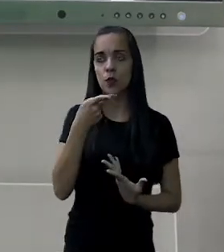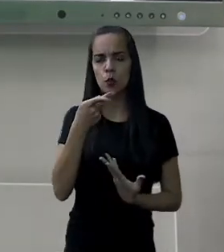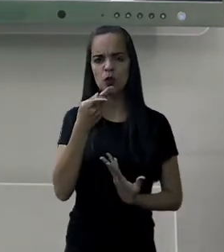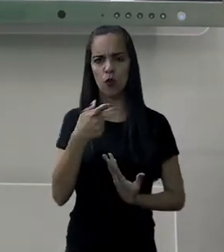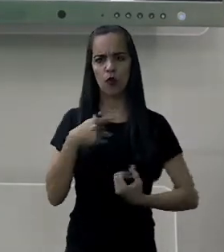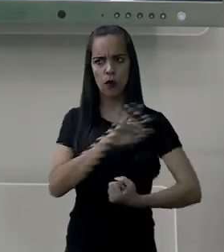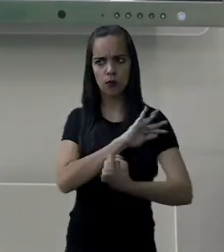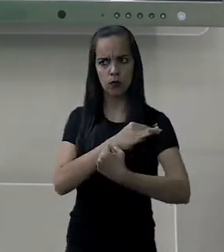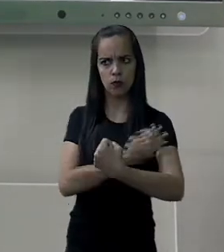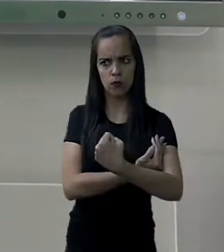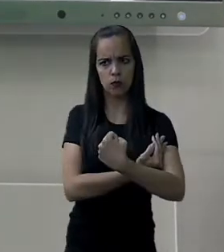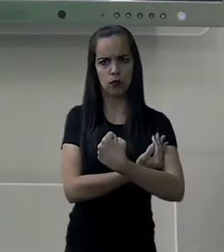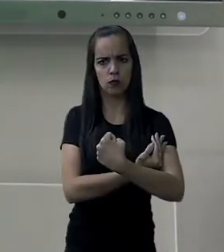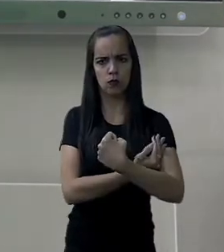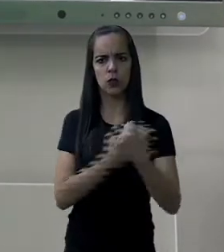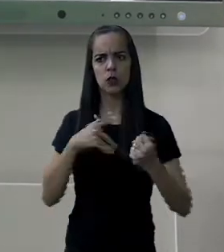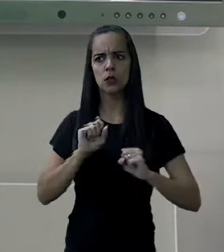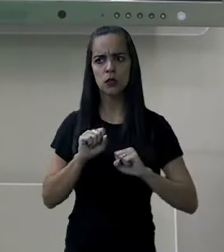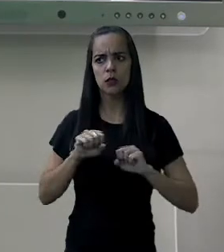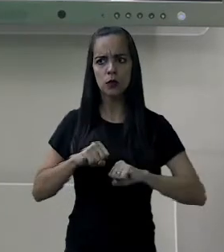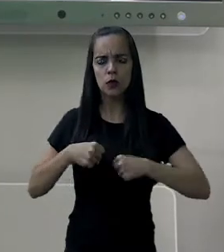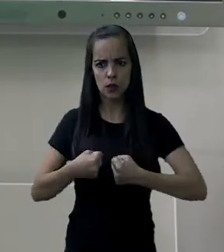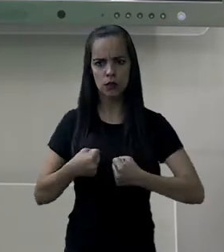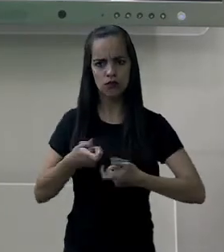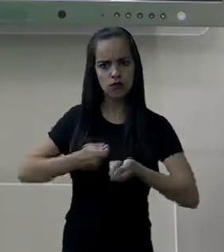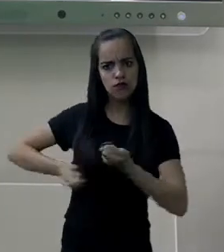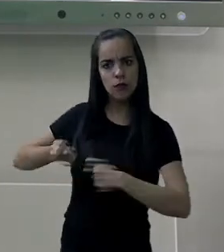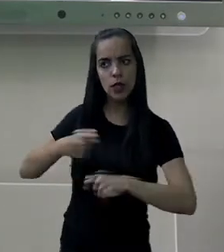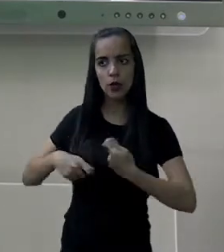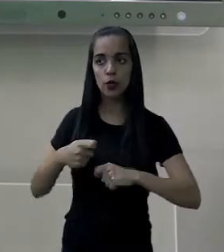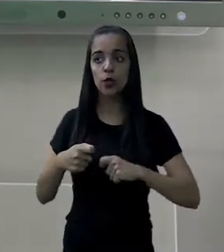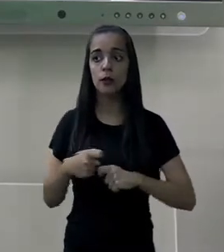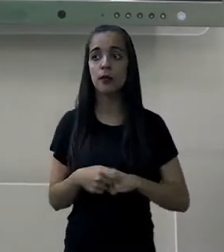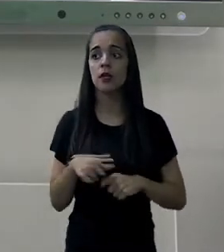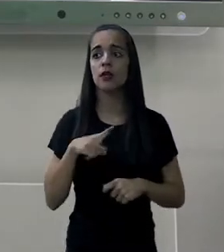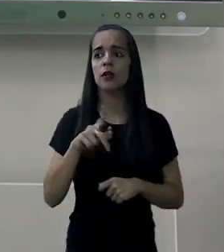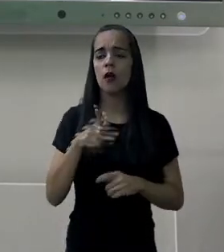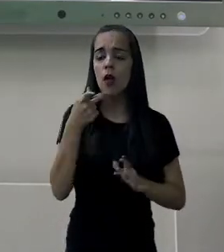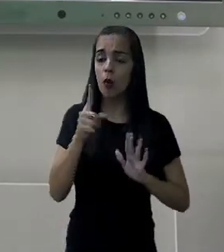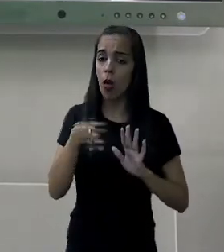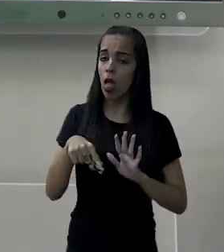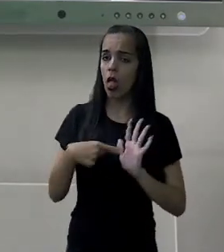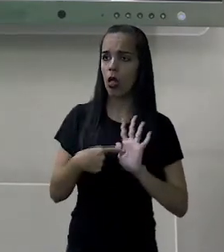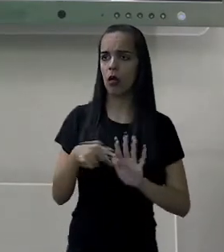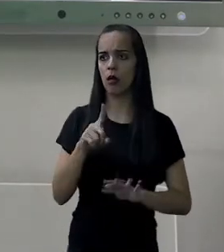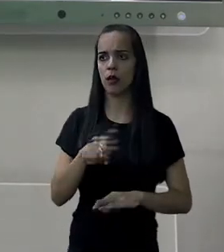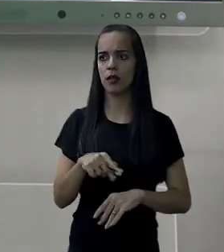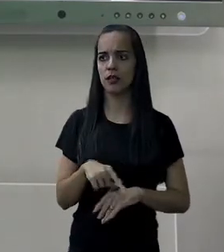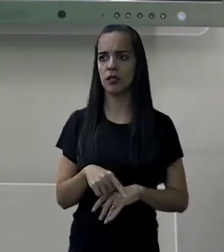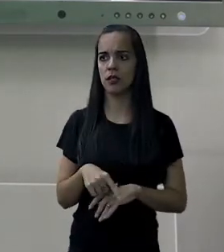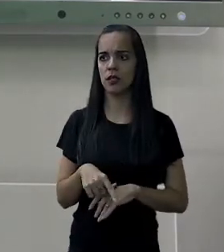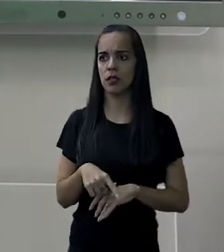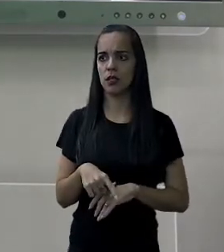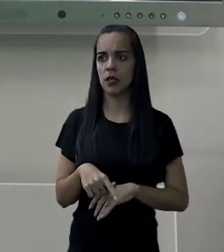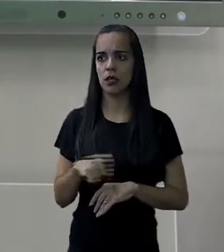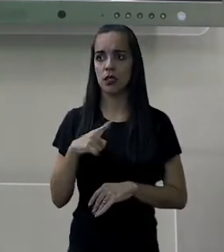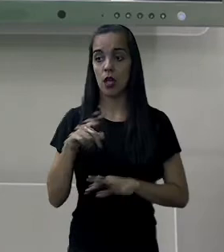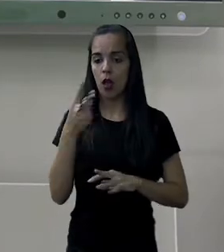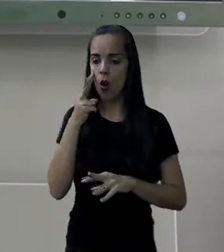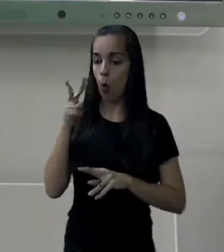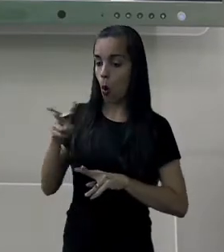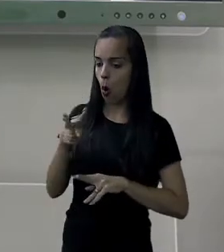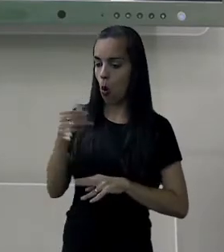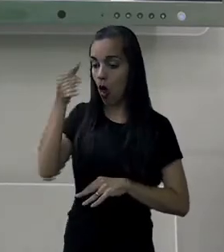poderosa força econômica, é em virtude disso. Não só nas vacinas,